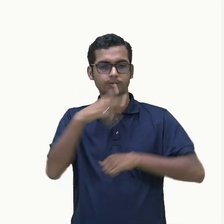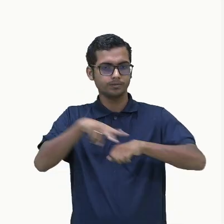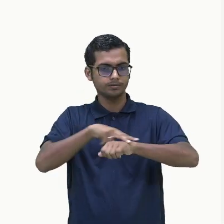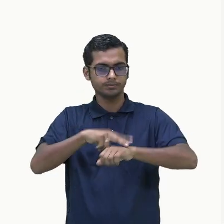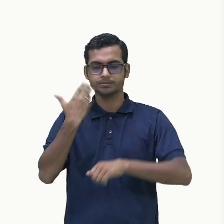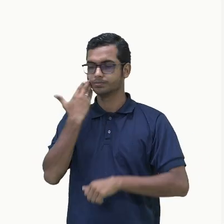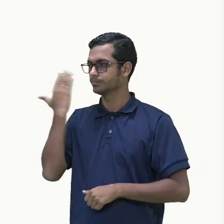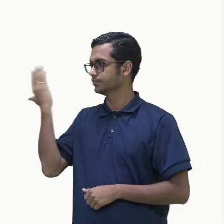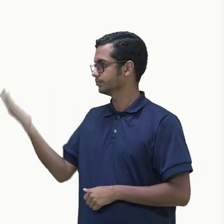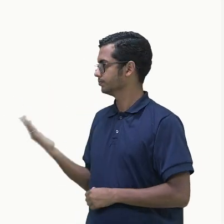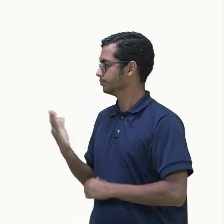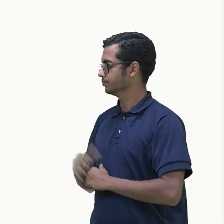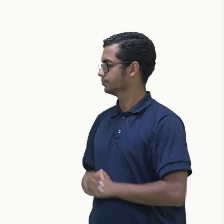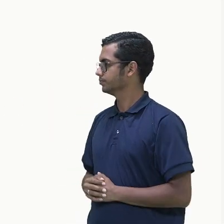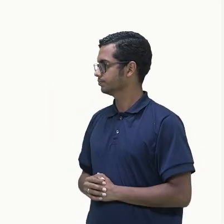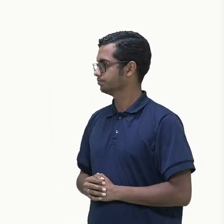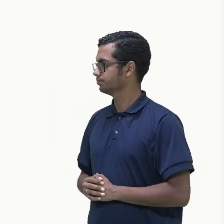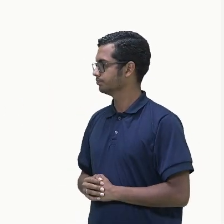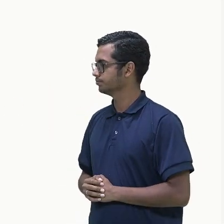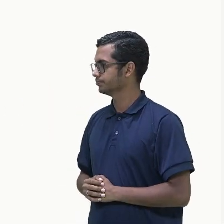É exatamente